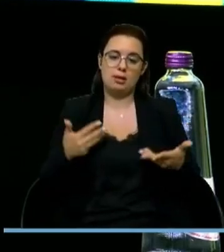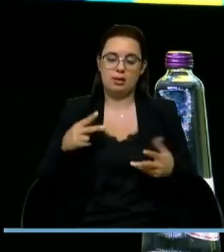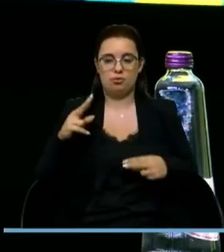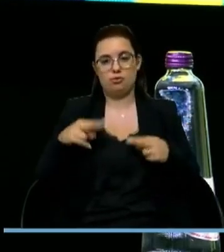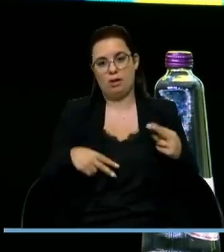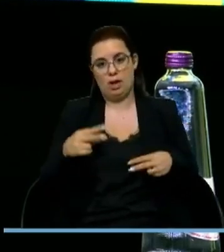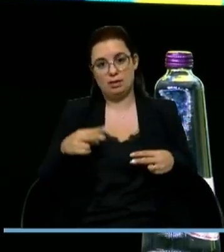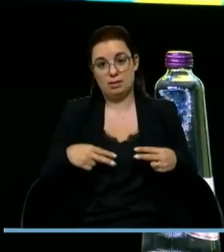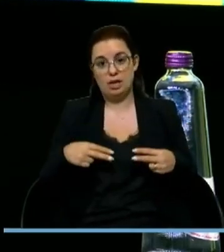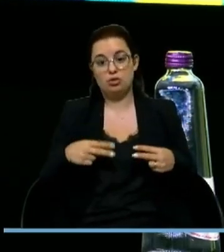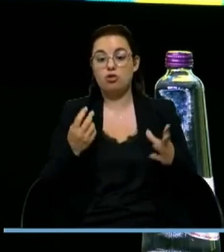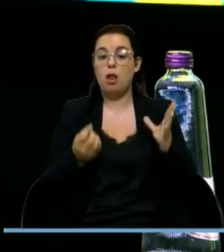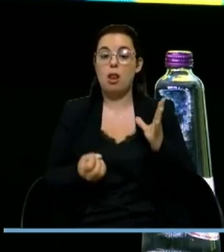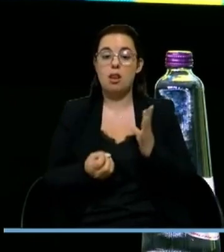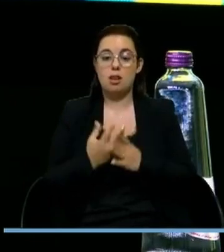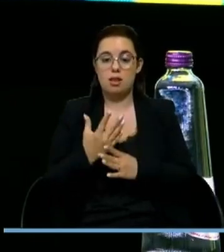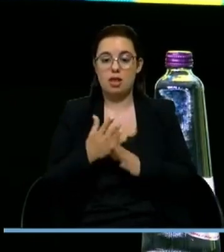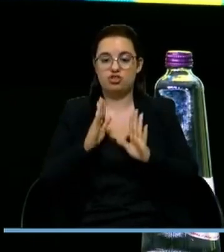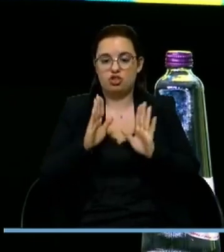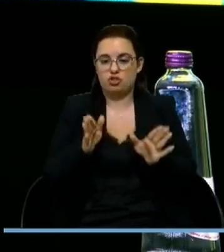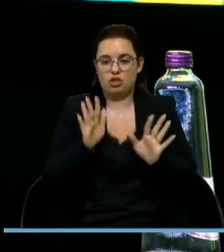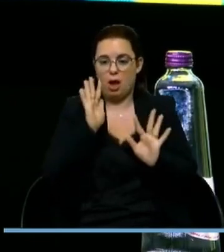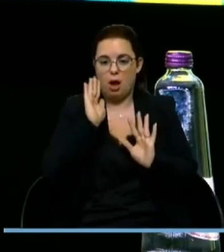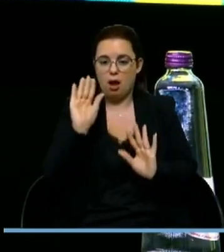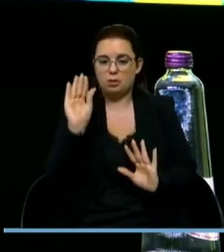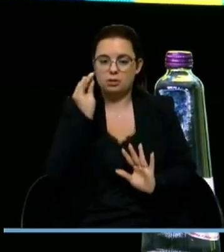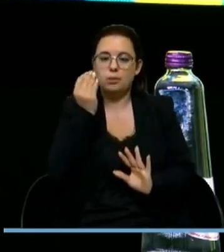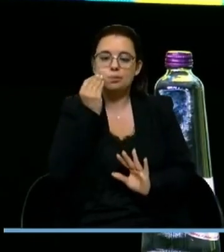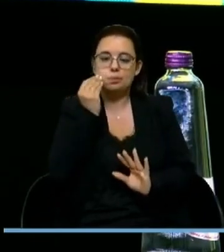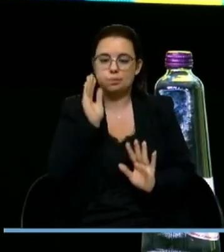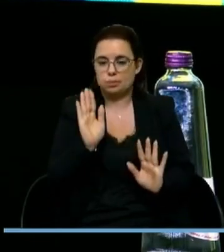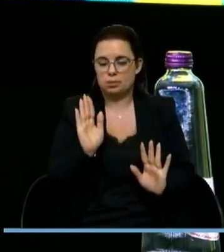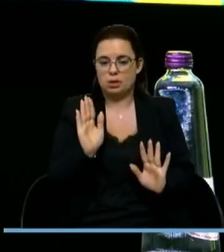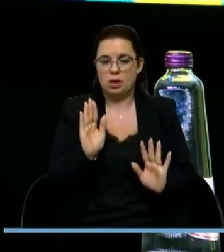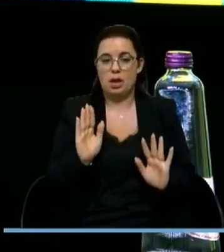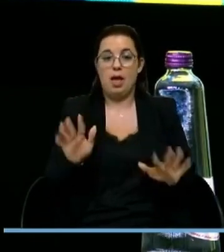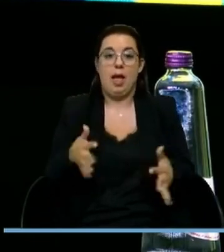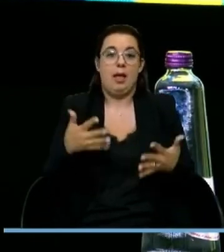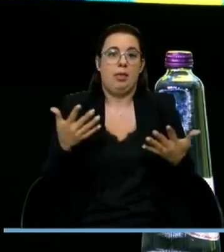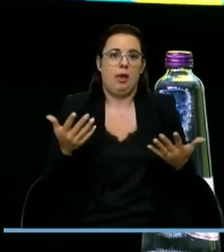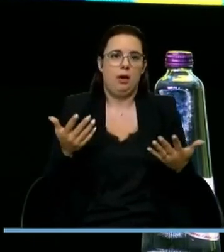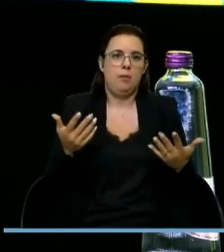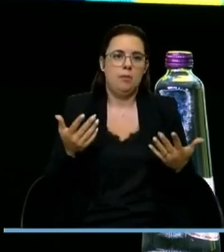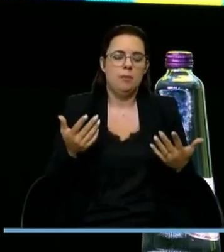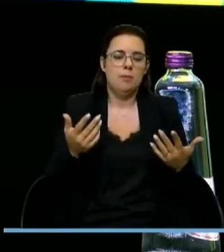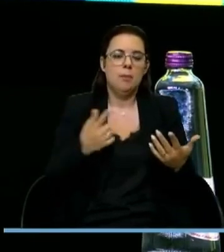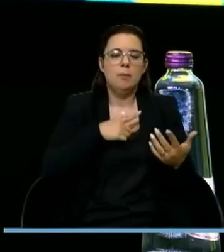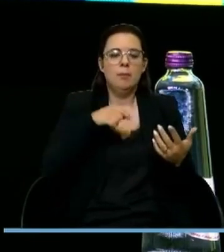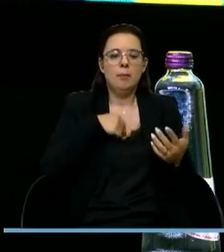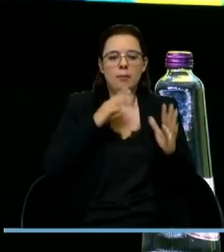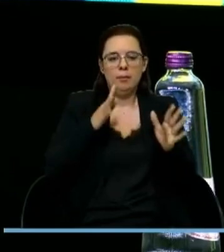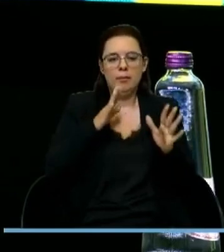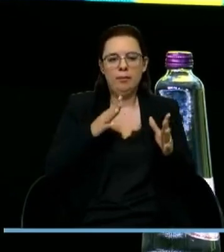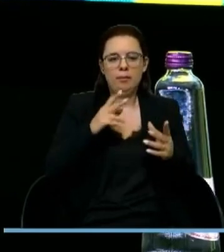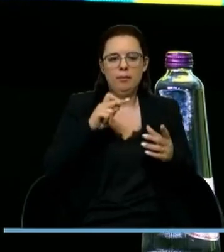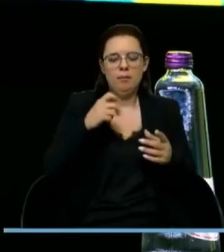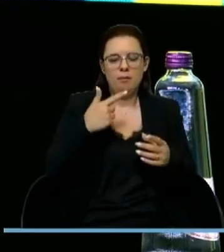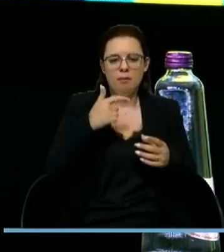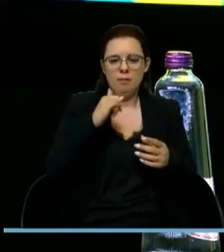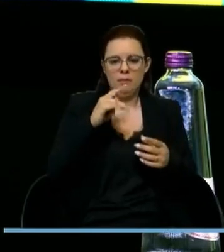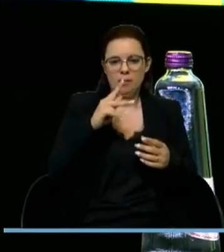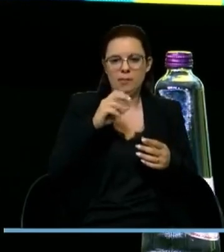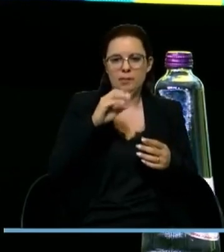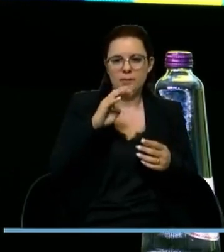financeiros que nascem já tokenizados. E, portanto, para além disso, uma vez que já temos esses ativos,